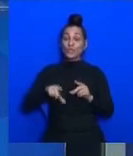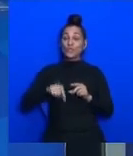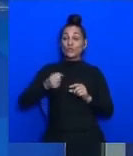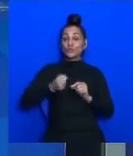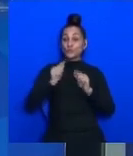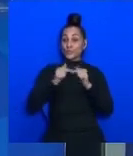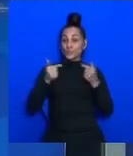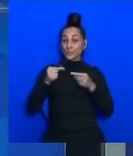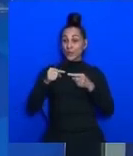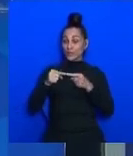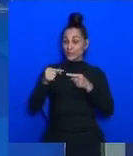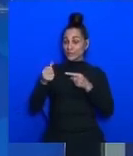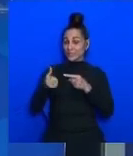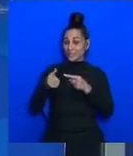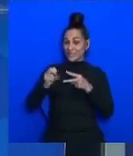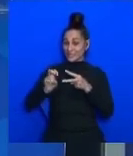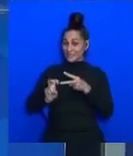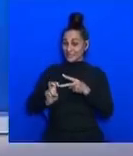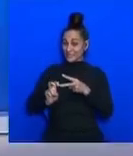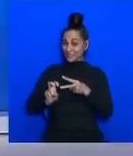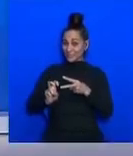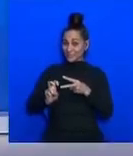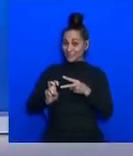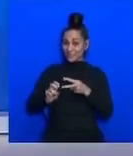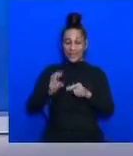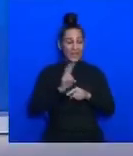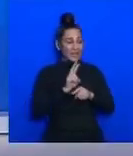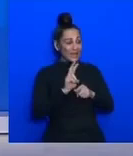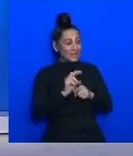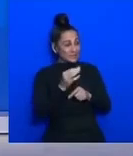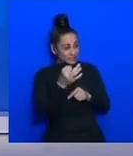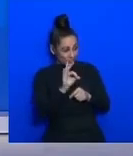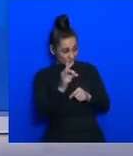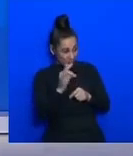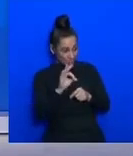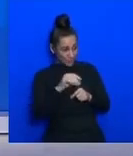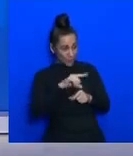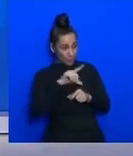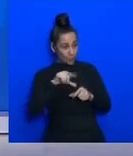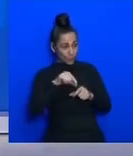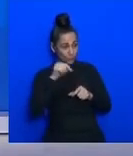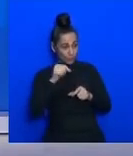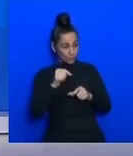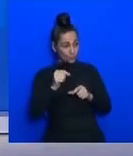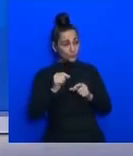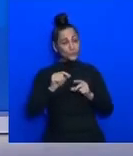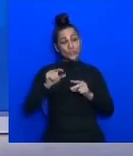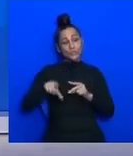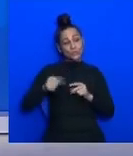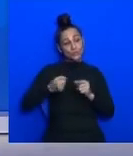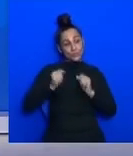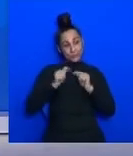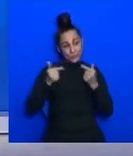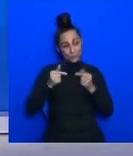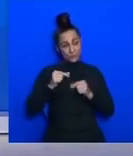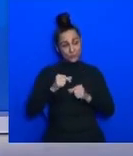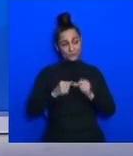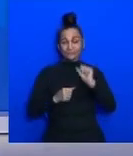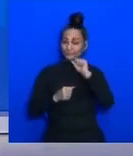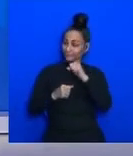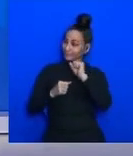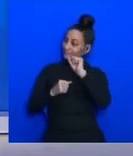trevos sorteados, 6 e 5. As auditoras confirmam os números e os trevos sorteados?